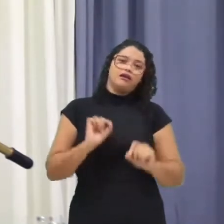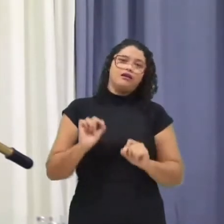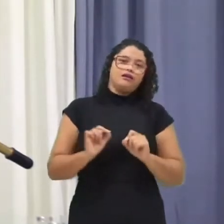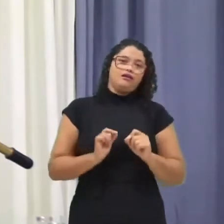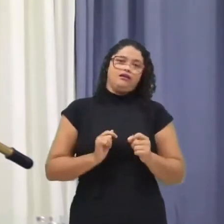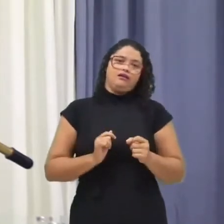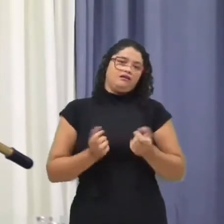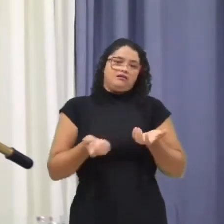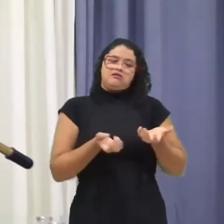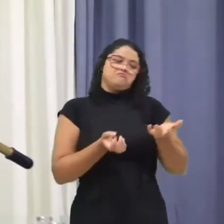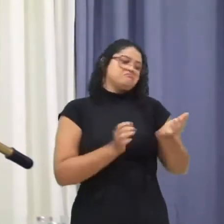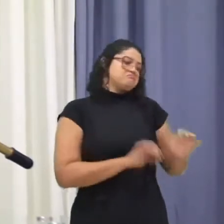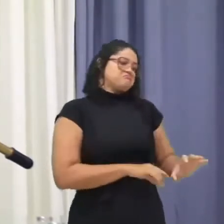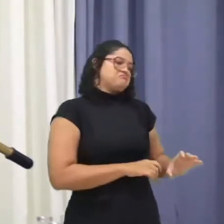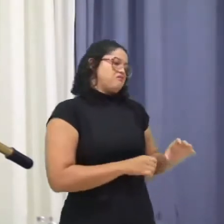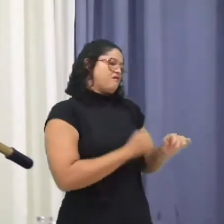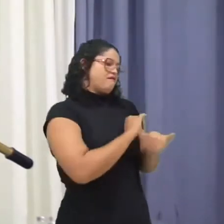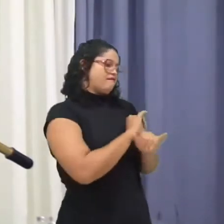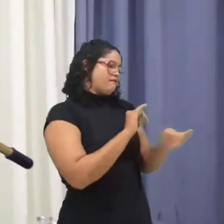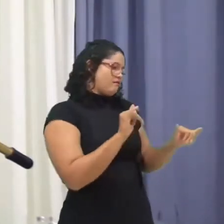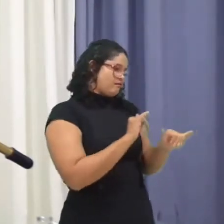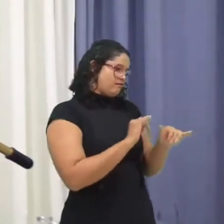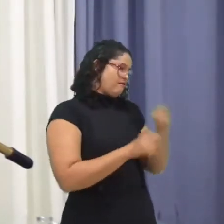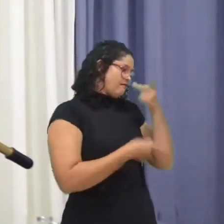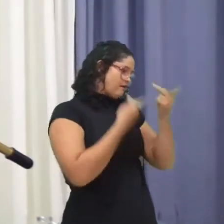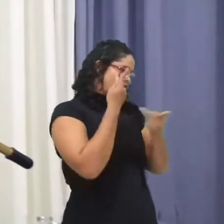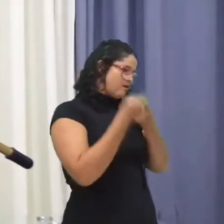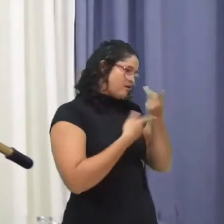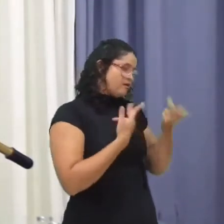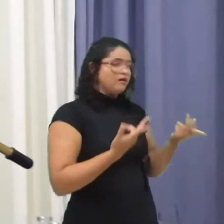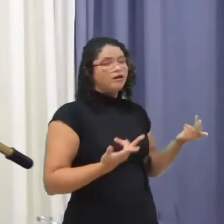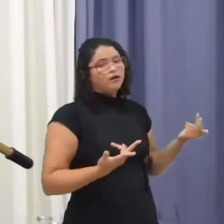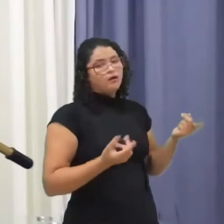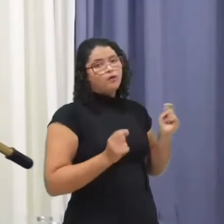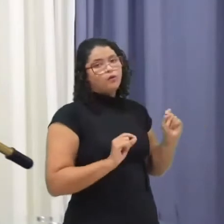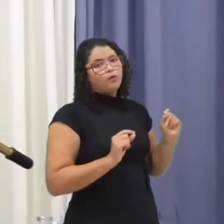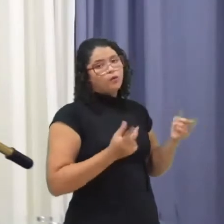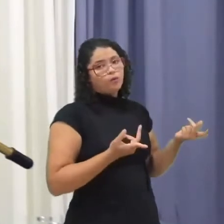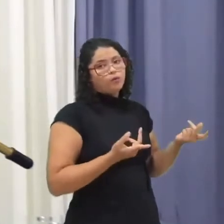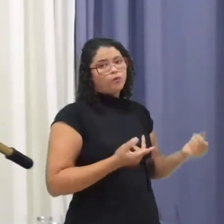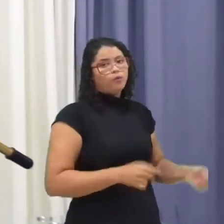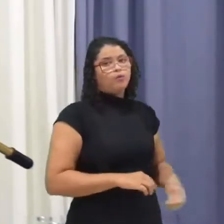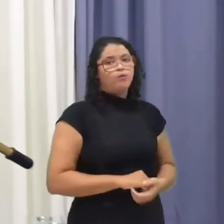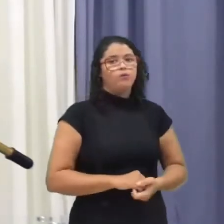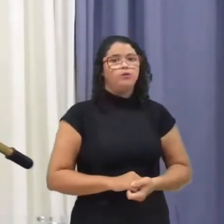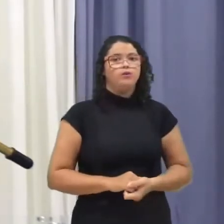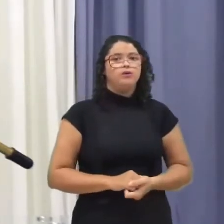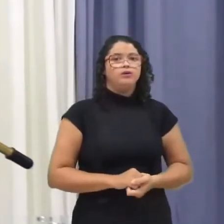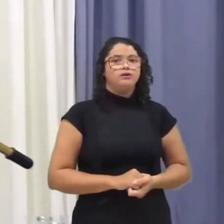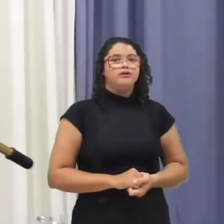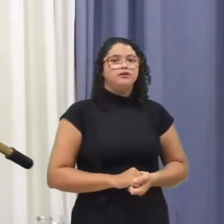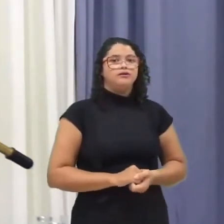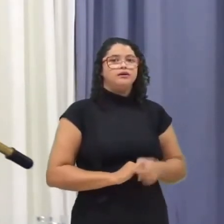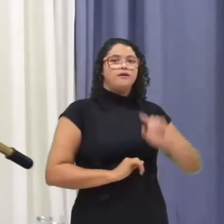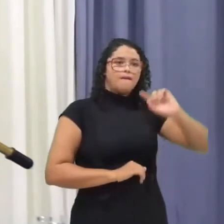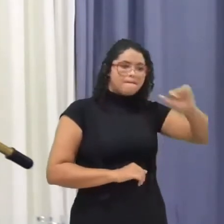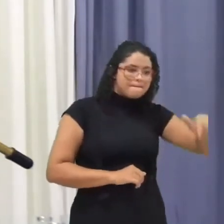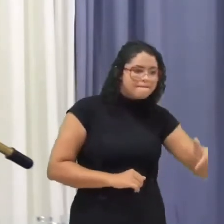quero falar agora com você sobre o